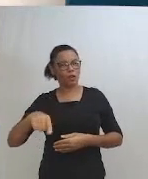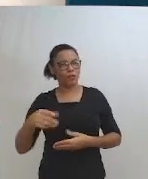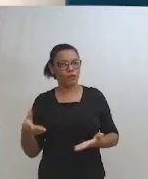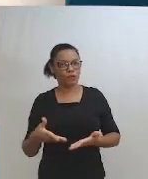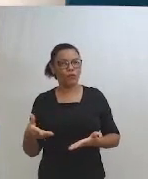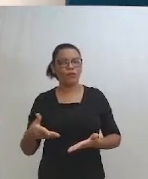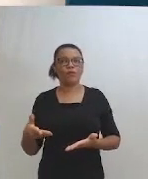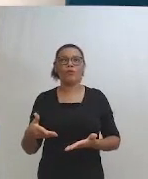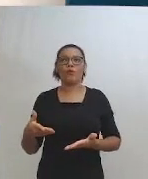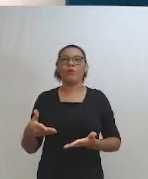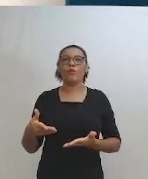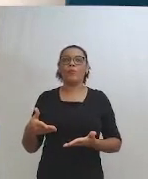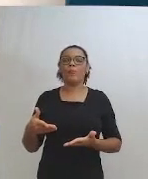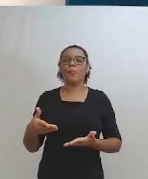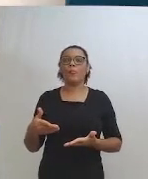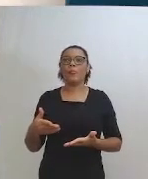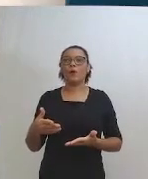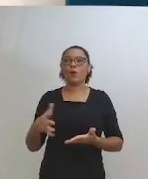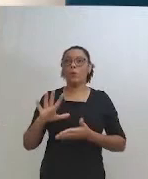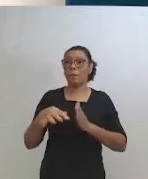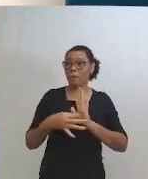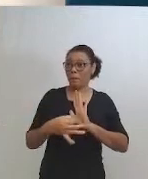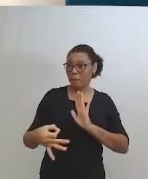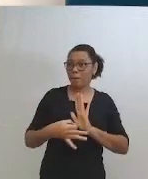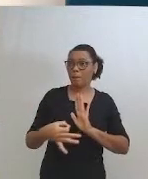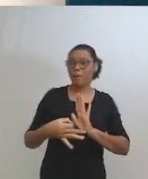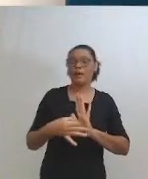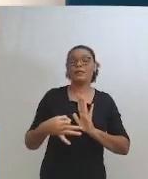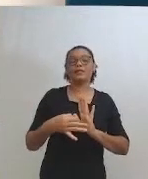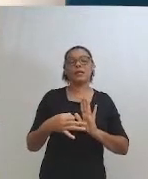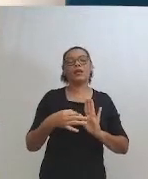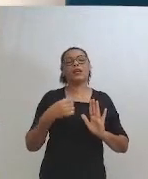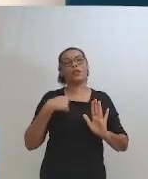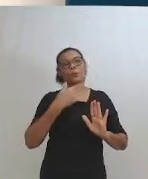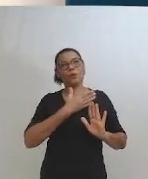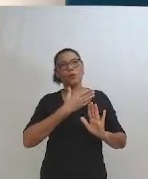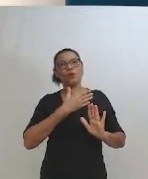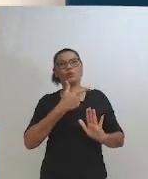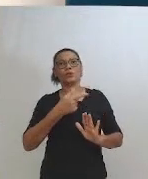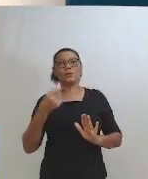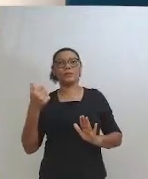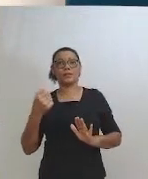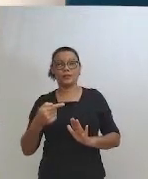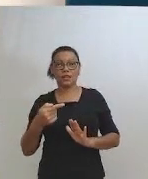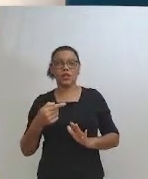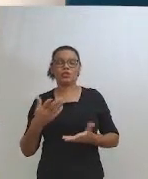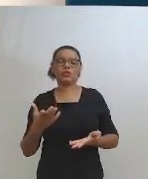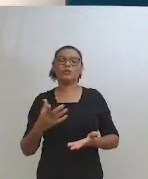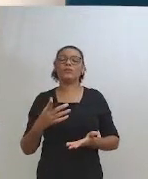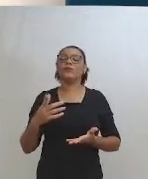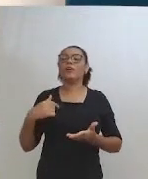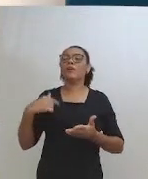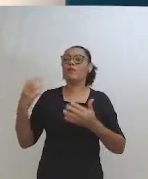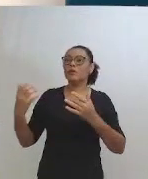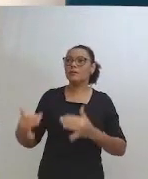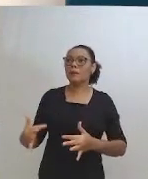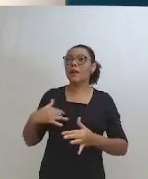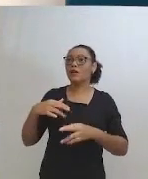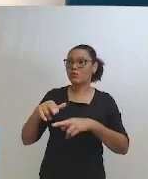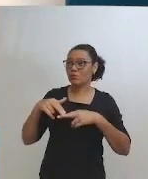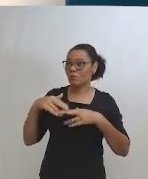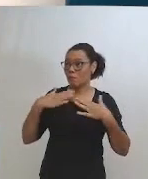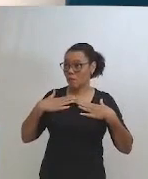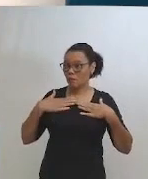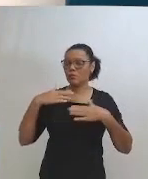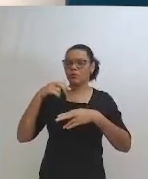modificar o parecer que havia sido feito pelo meu colega ainda em 2017 e vou expor as minhas razões.